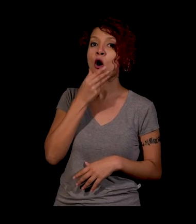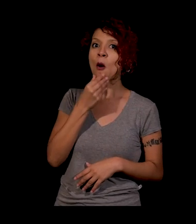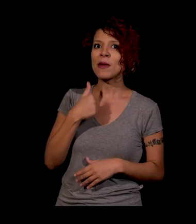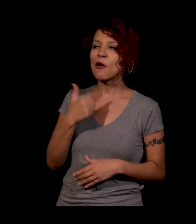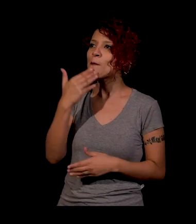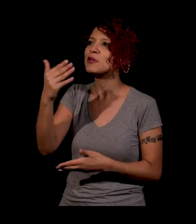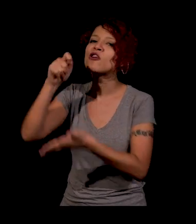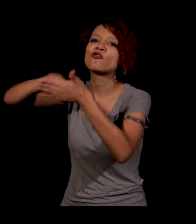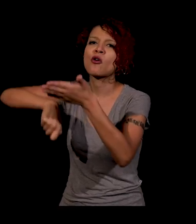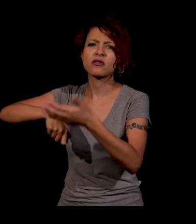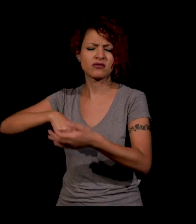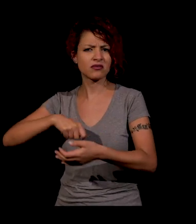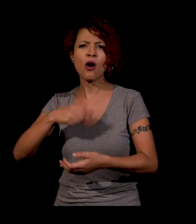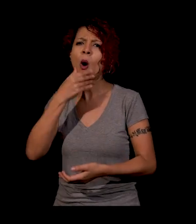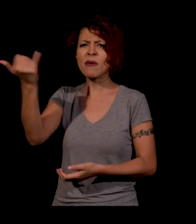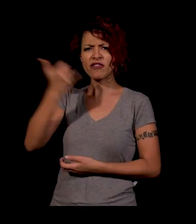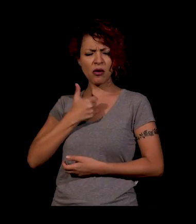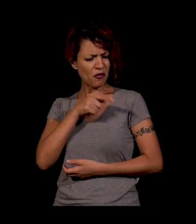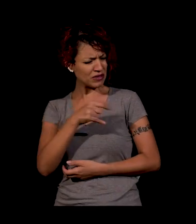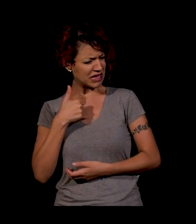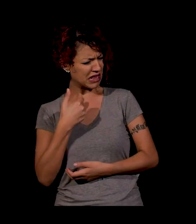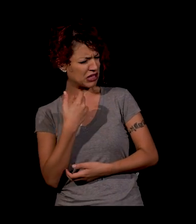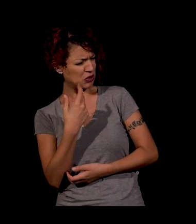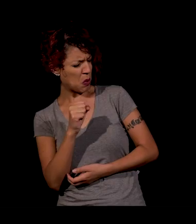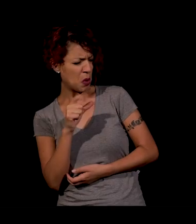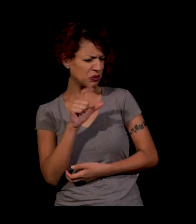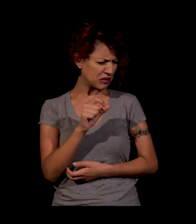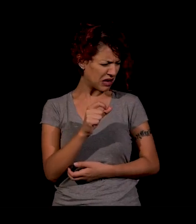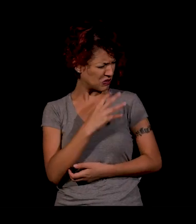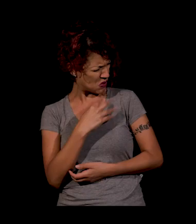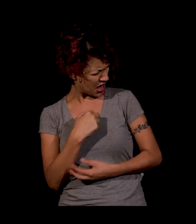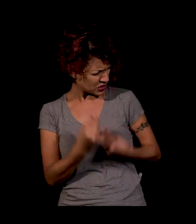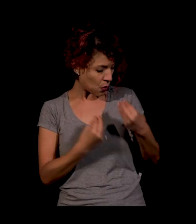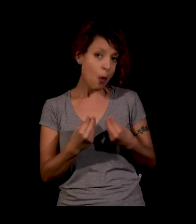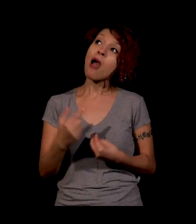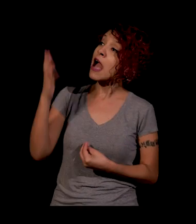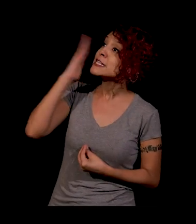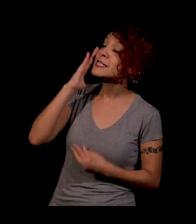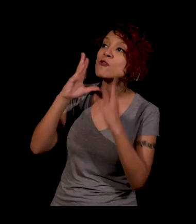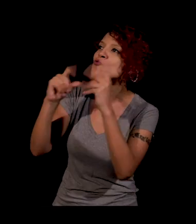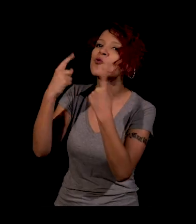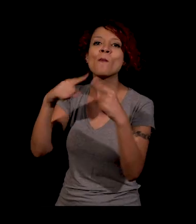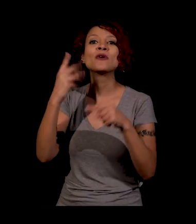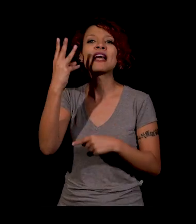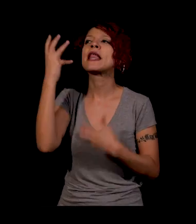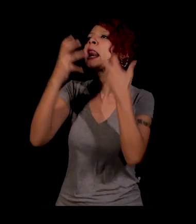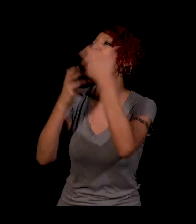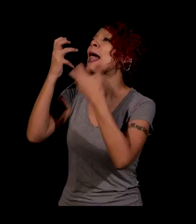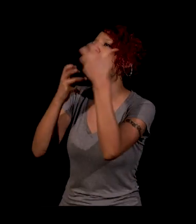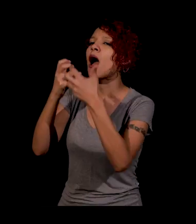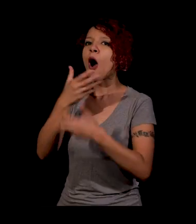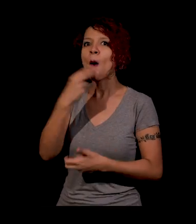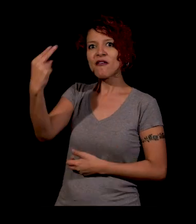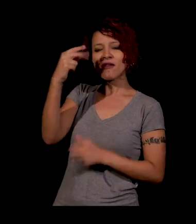ele. Ele falou, mas como assim você me conhece? Você tem 8 anos ou 10 anos? E eu falei, eu sei tudo. Aí eu cantei pra ele, tipo, 3 músicas. Aí ele me escreveu